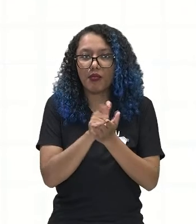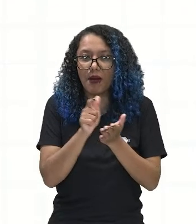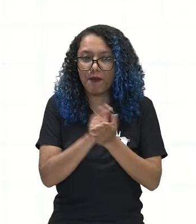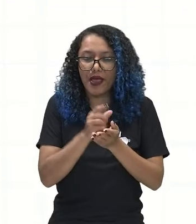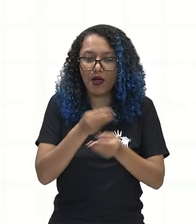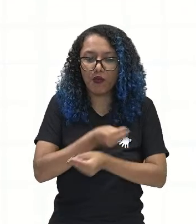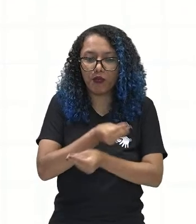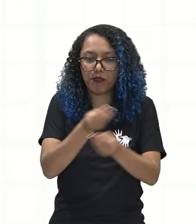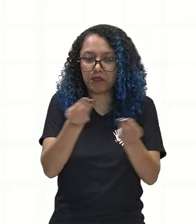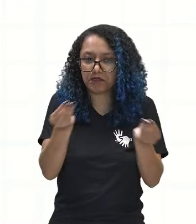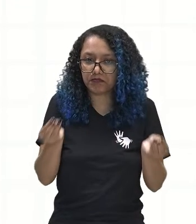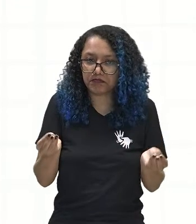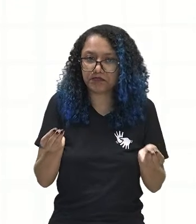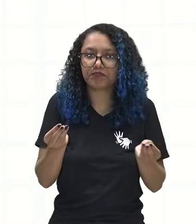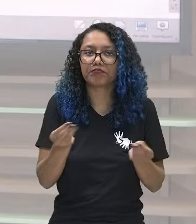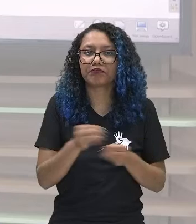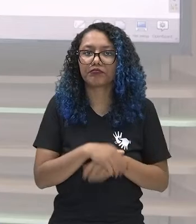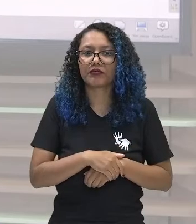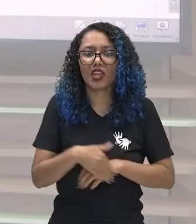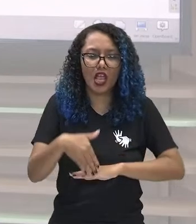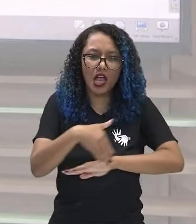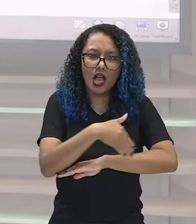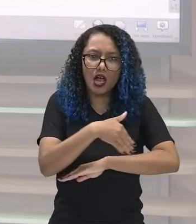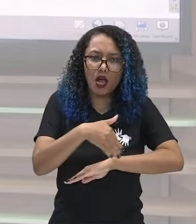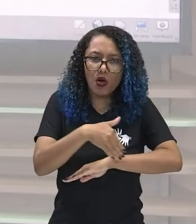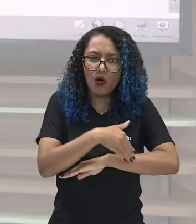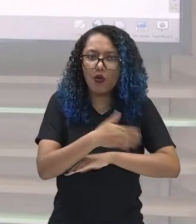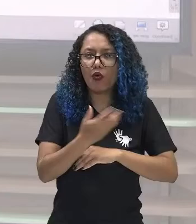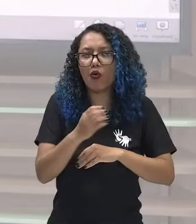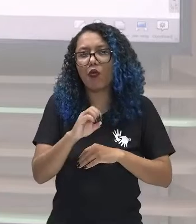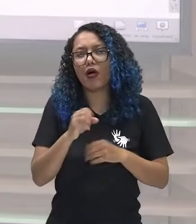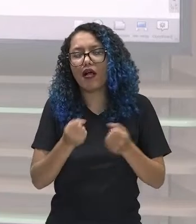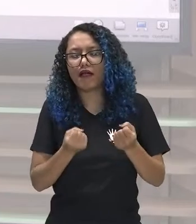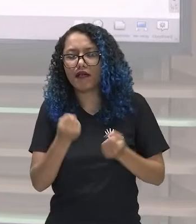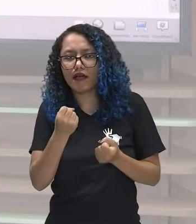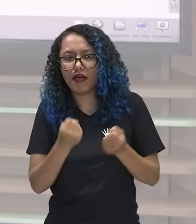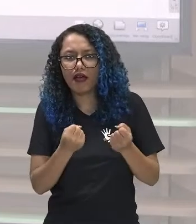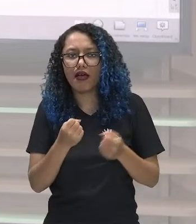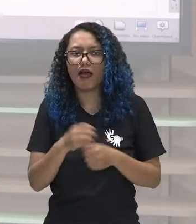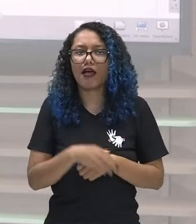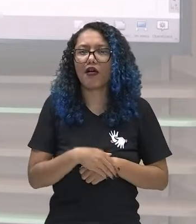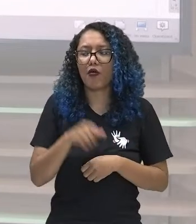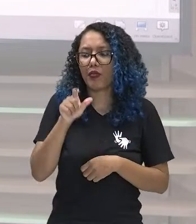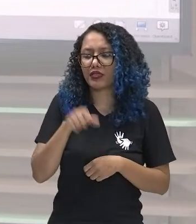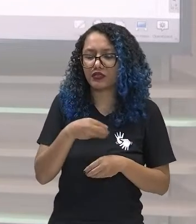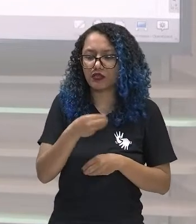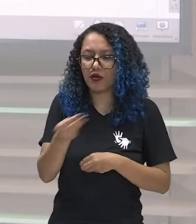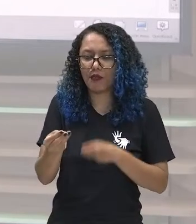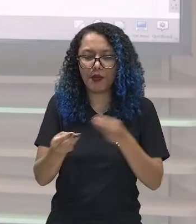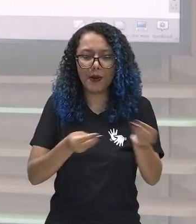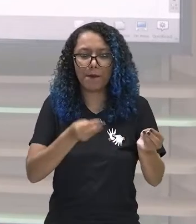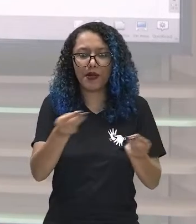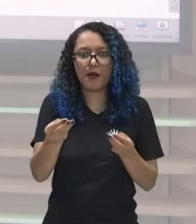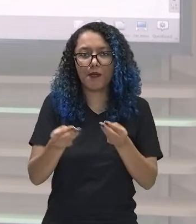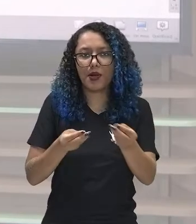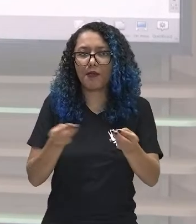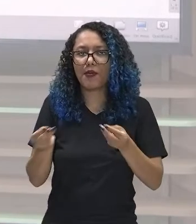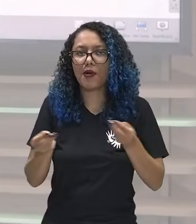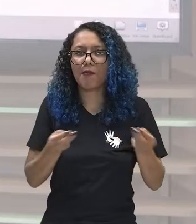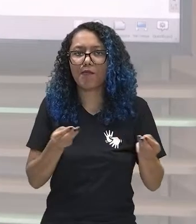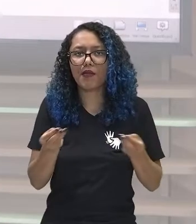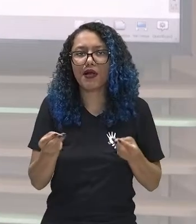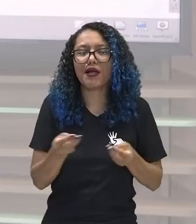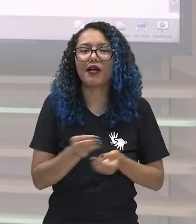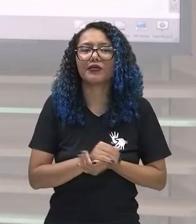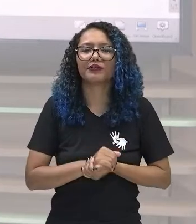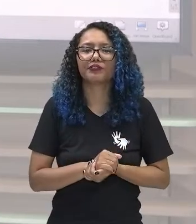né? Você vai andando ali, tá no seu carro, vai na rua e olha, tem entrega daquele panfleto ali, né? Mostrando